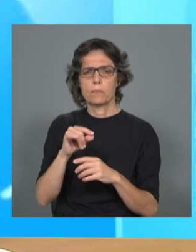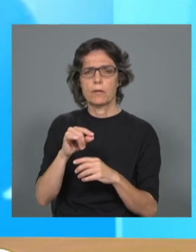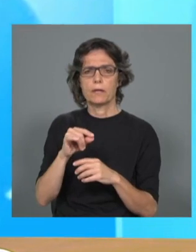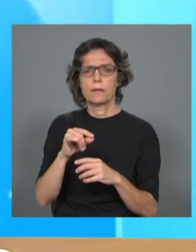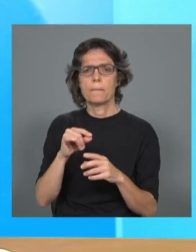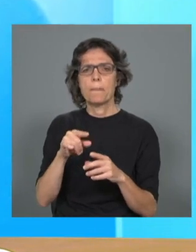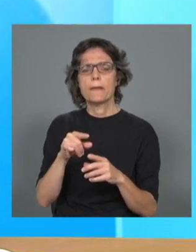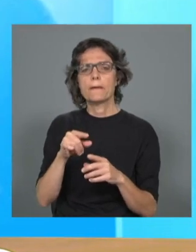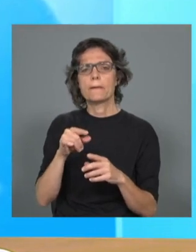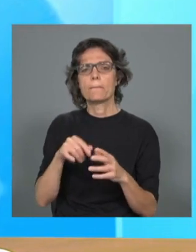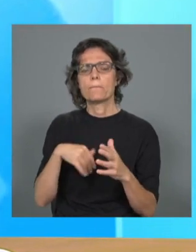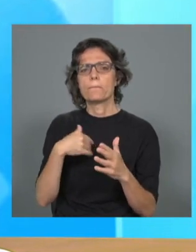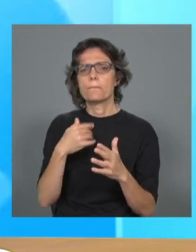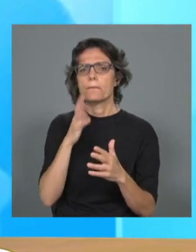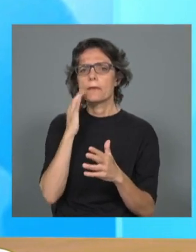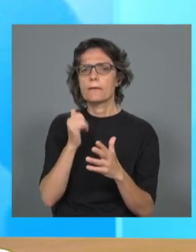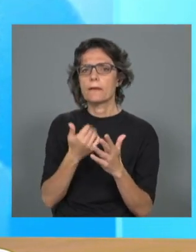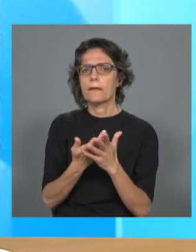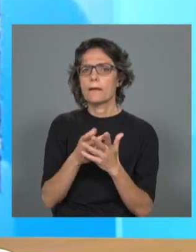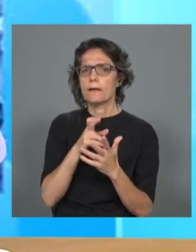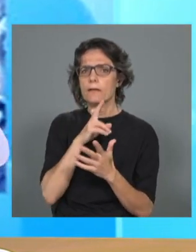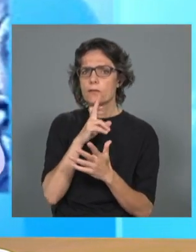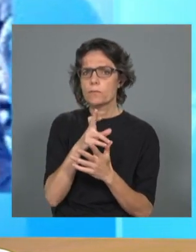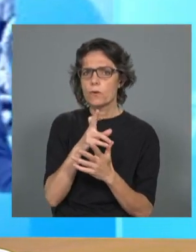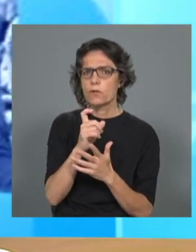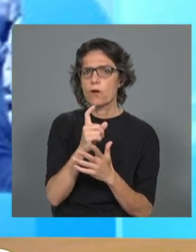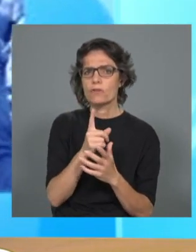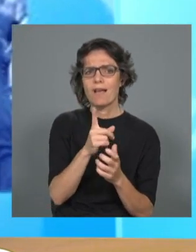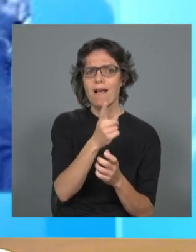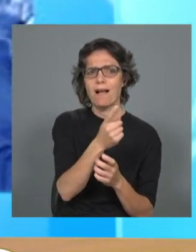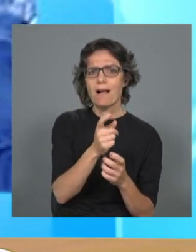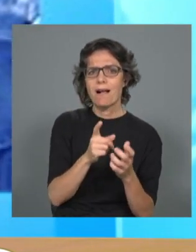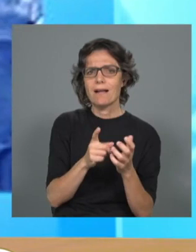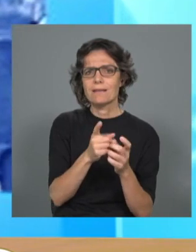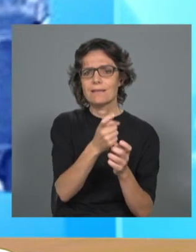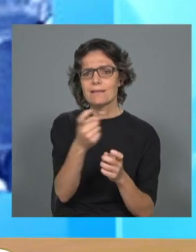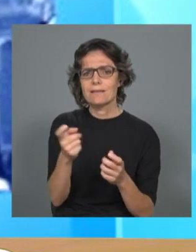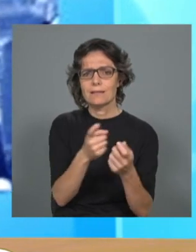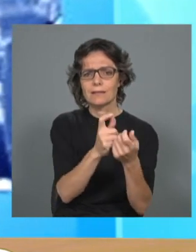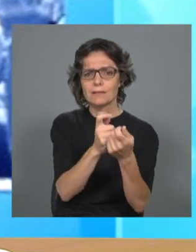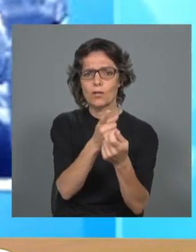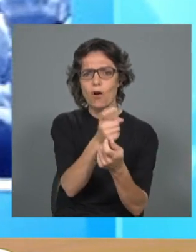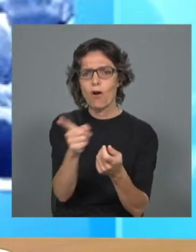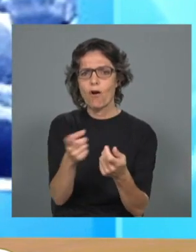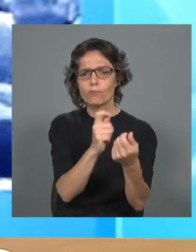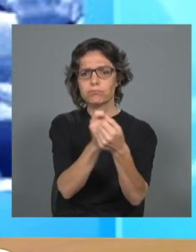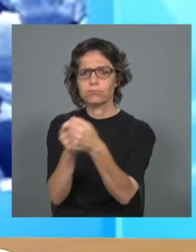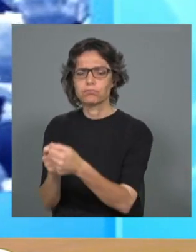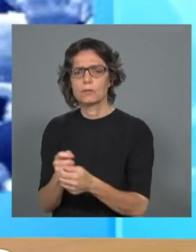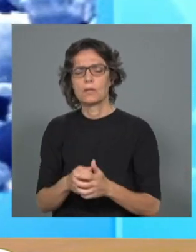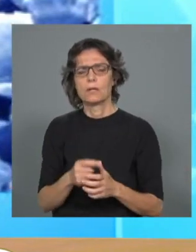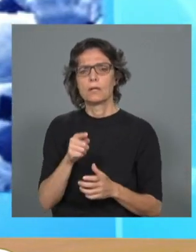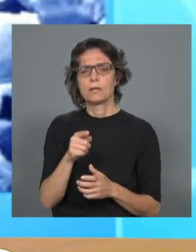e encontrar também respostas de cuidarmos de todos. Diz-nos o Papa